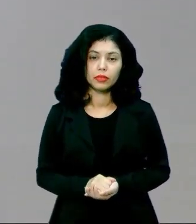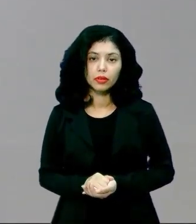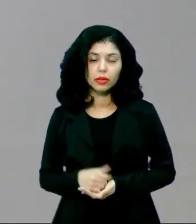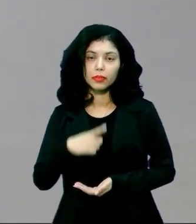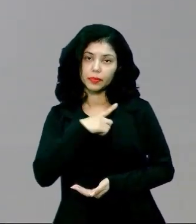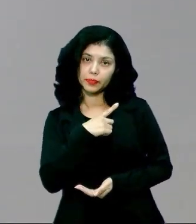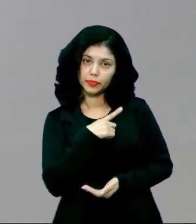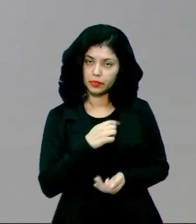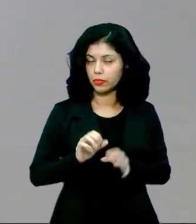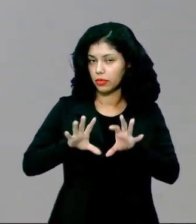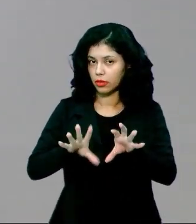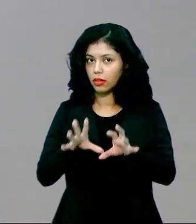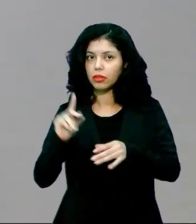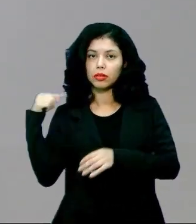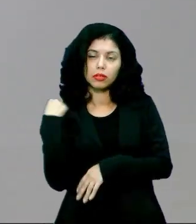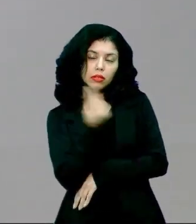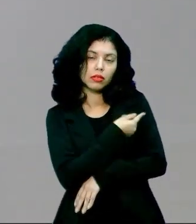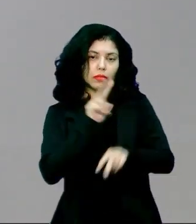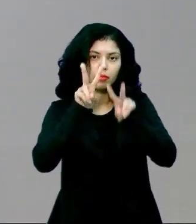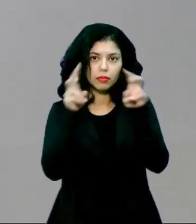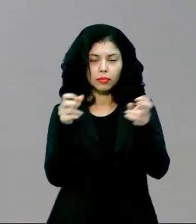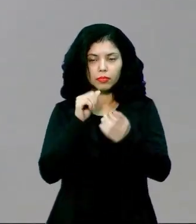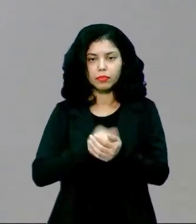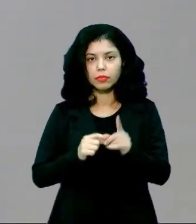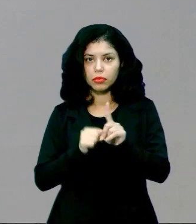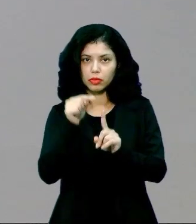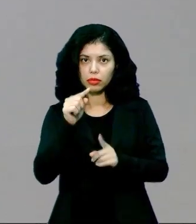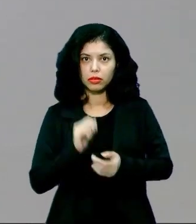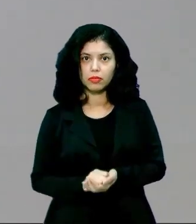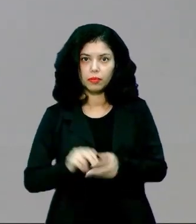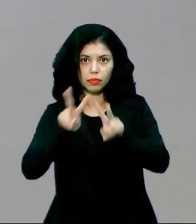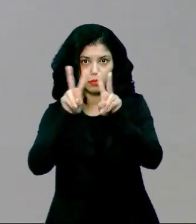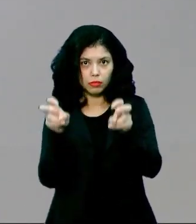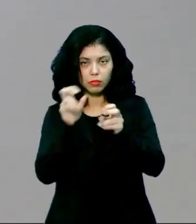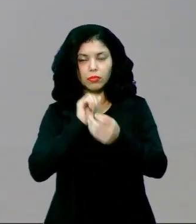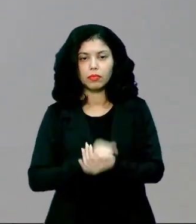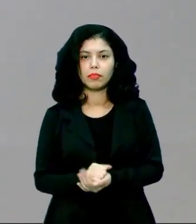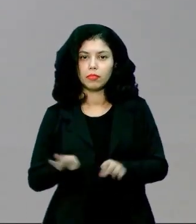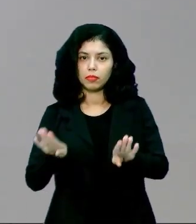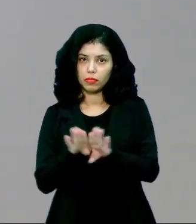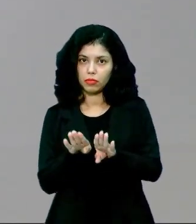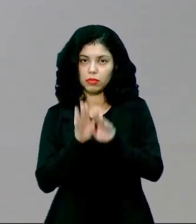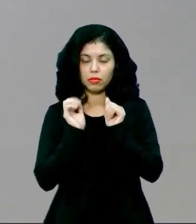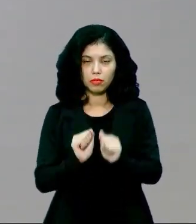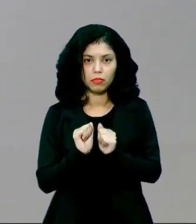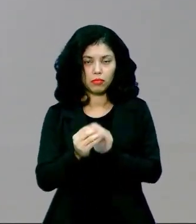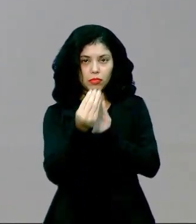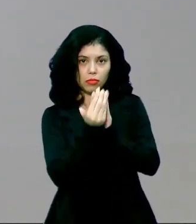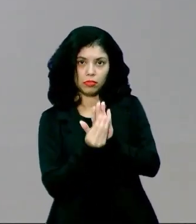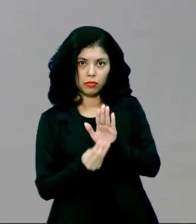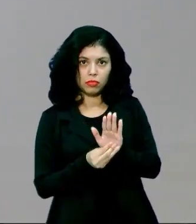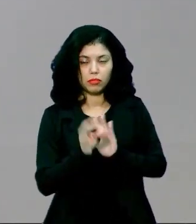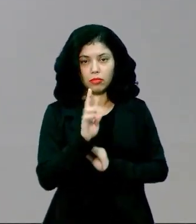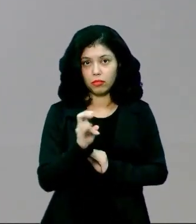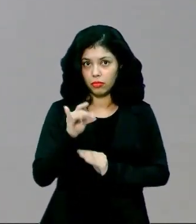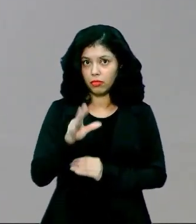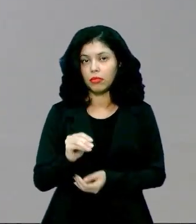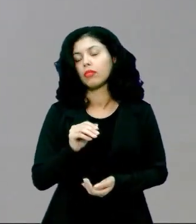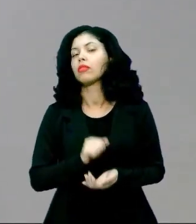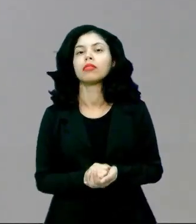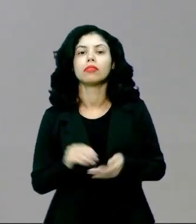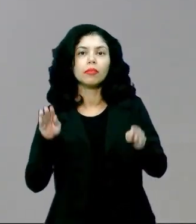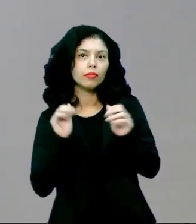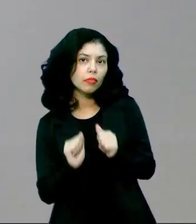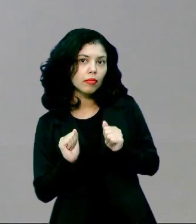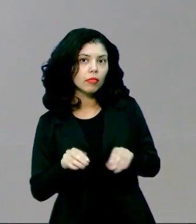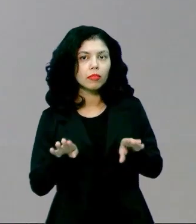álcool 70. E assim nós temos também o título volumétrico. Esse título volumétrico ele também pode ser dado como teor alcoólico. Então a